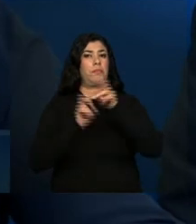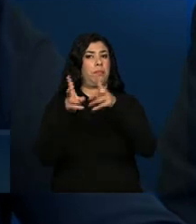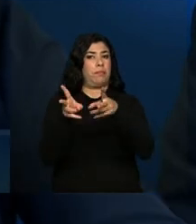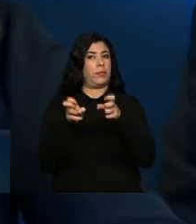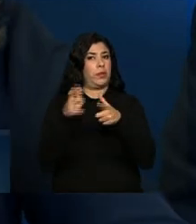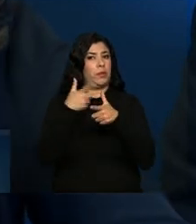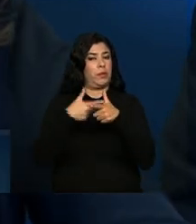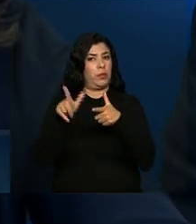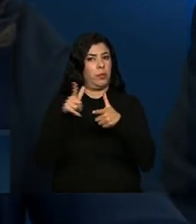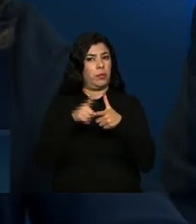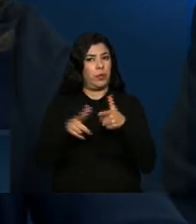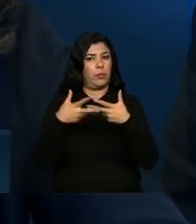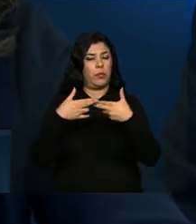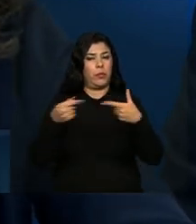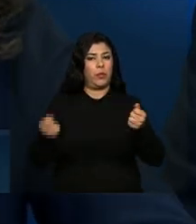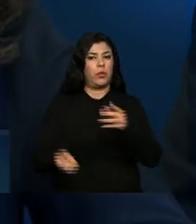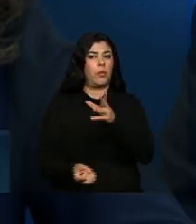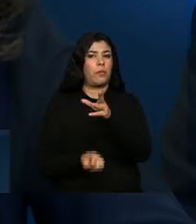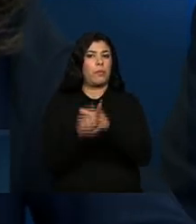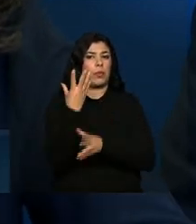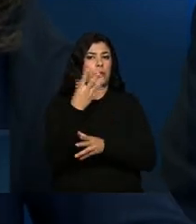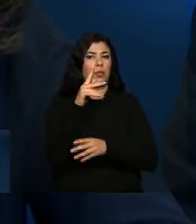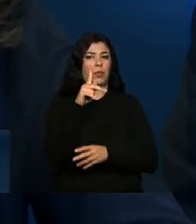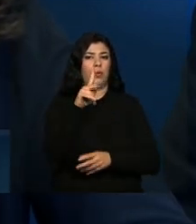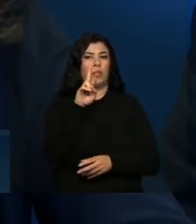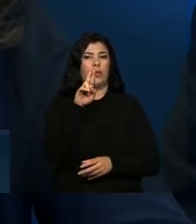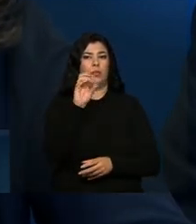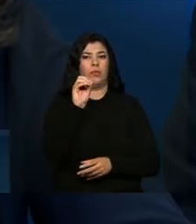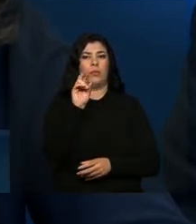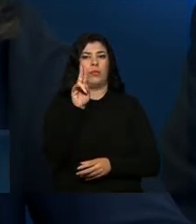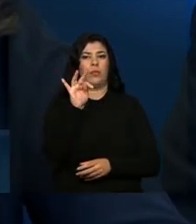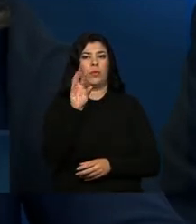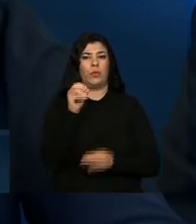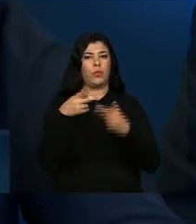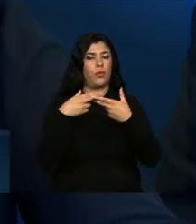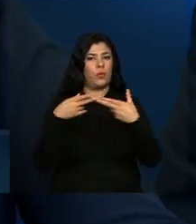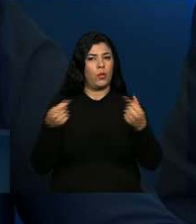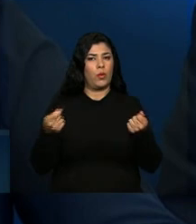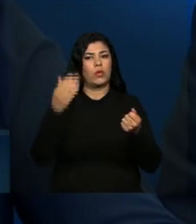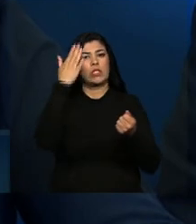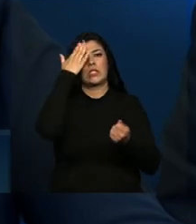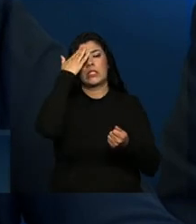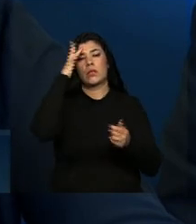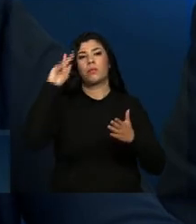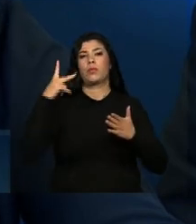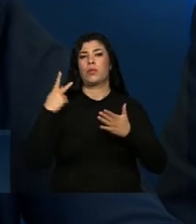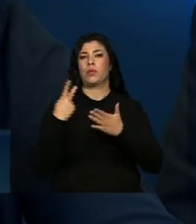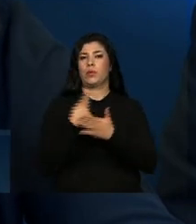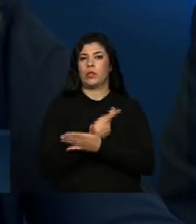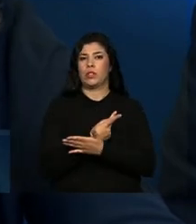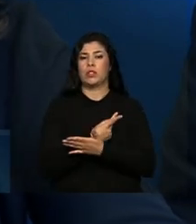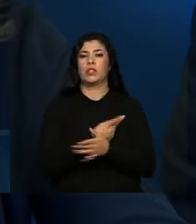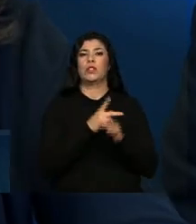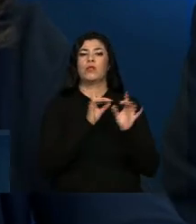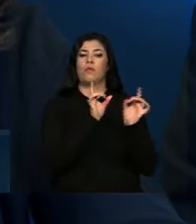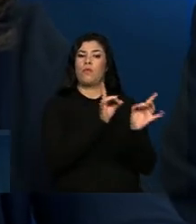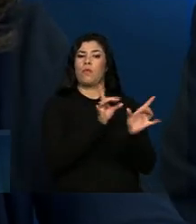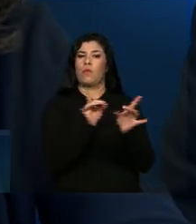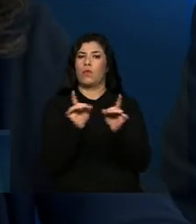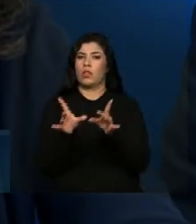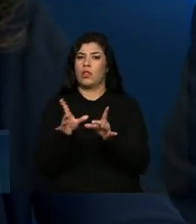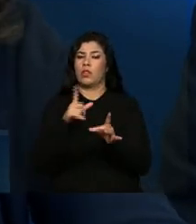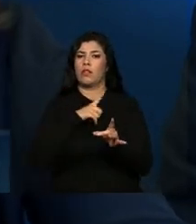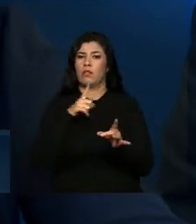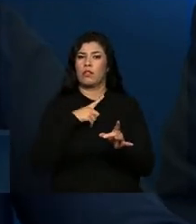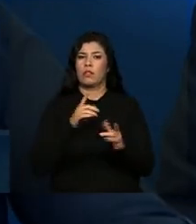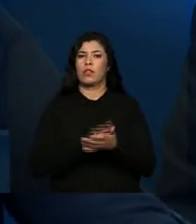normativa Está prevista no código que a empresa quando ela sabe toma conhecimento que um produto está no mercado e ele tem